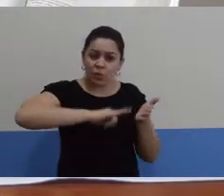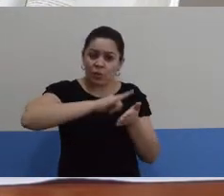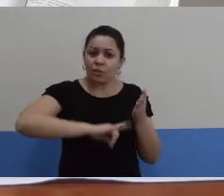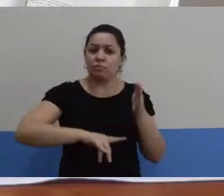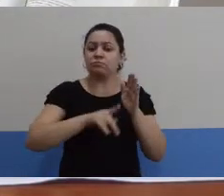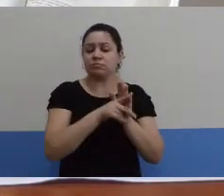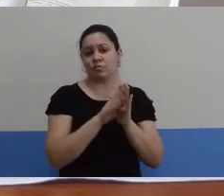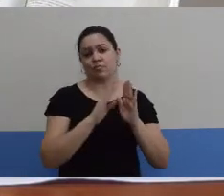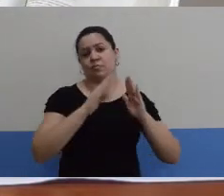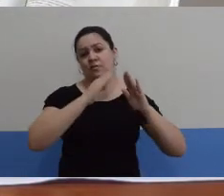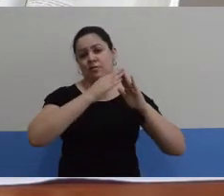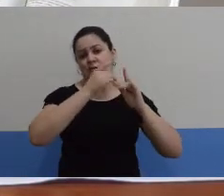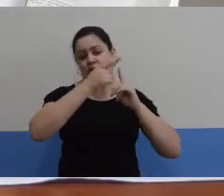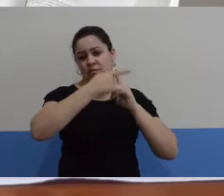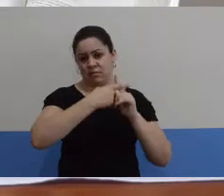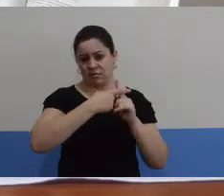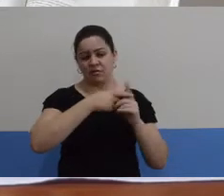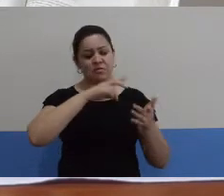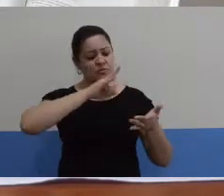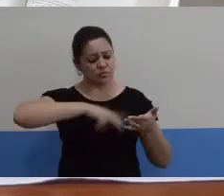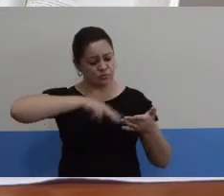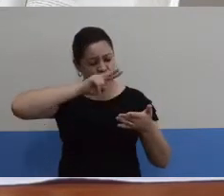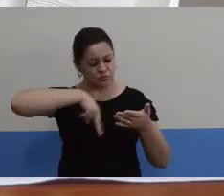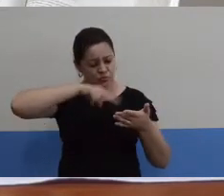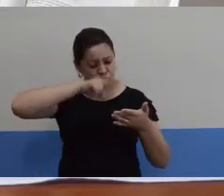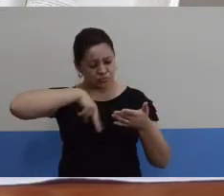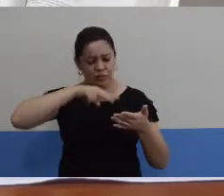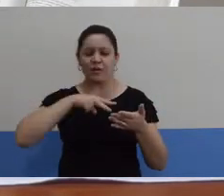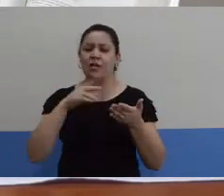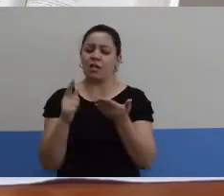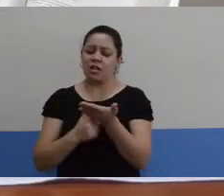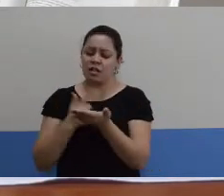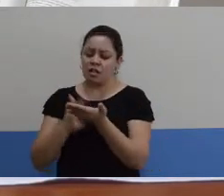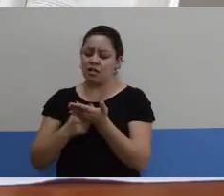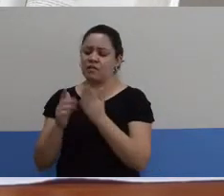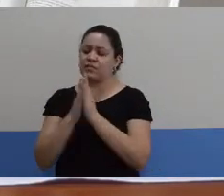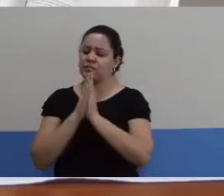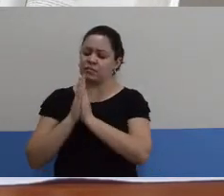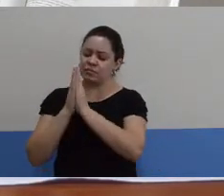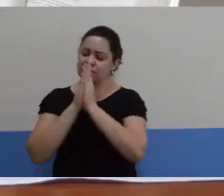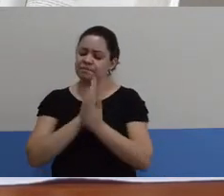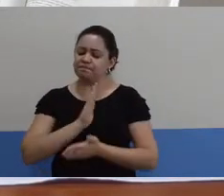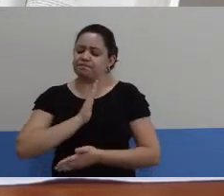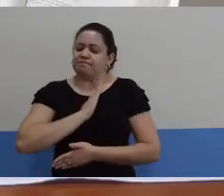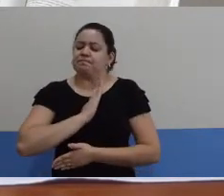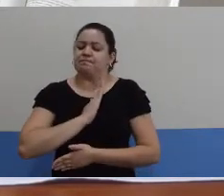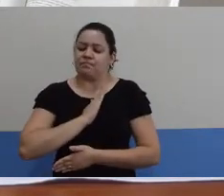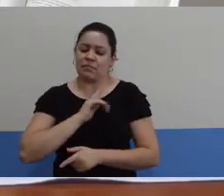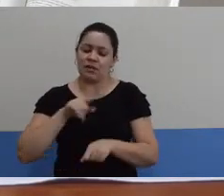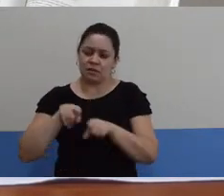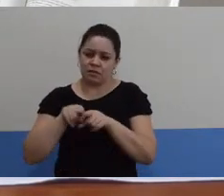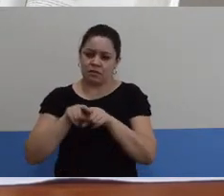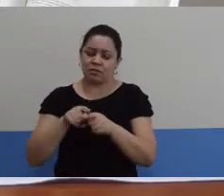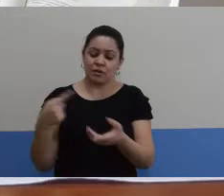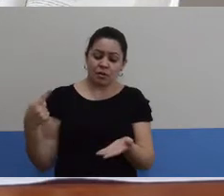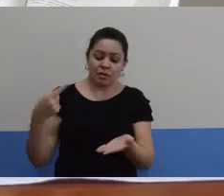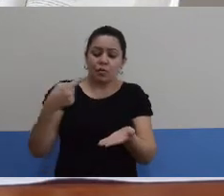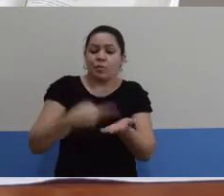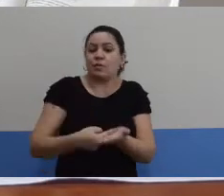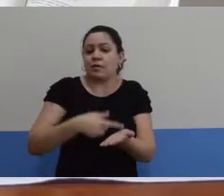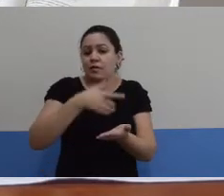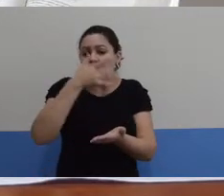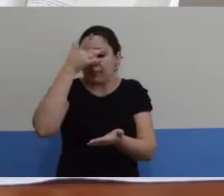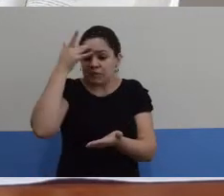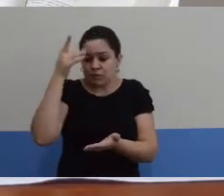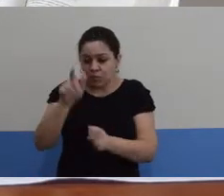documentos de igreja, livros de espiritualidade, livros que nos comprometem também com a vida do outro, com a vida